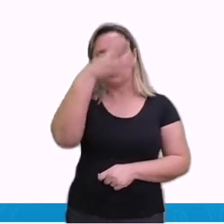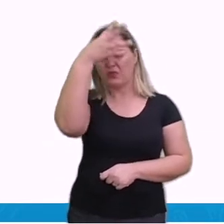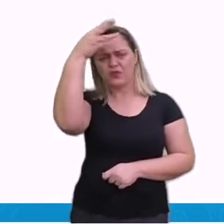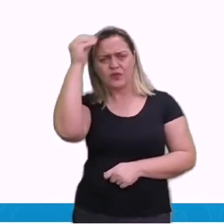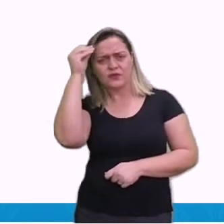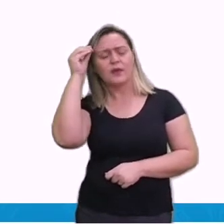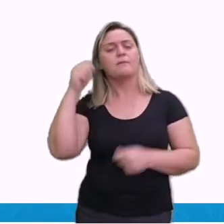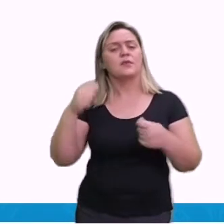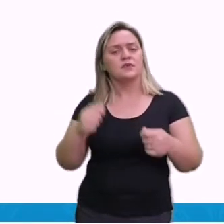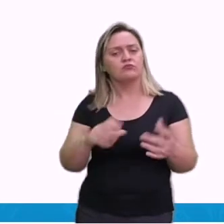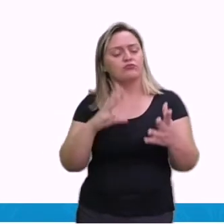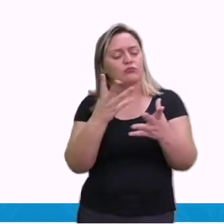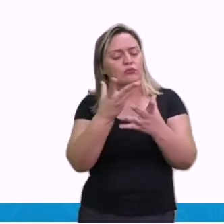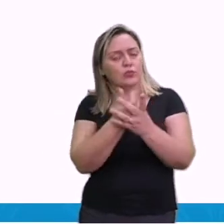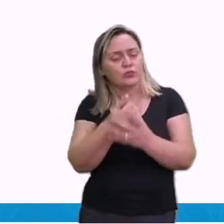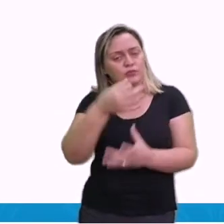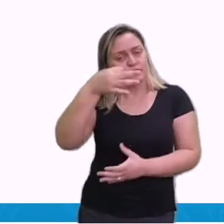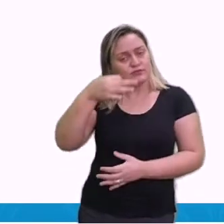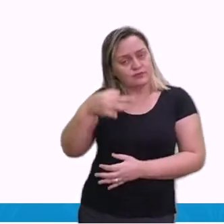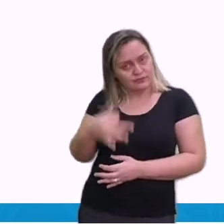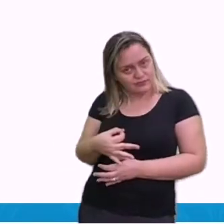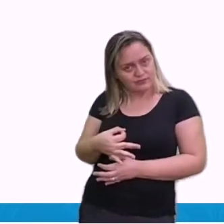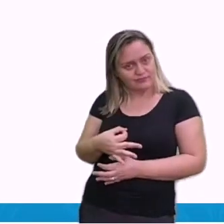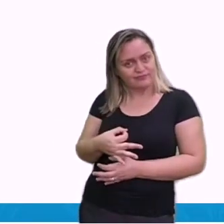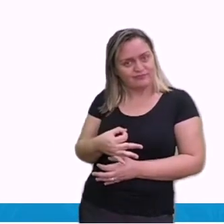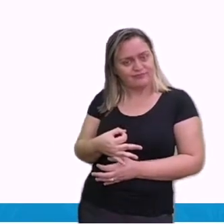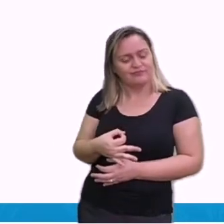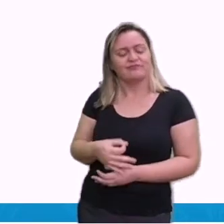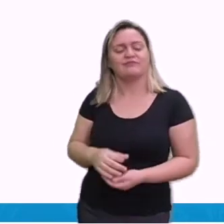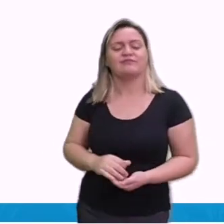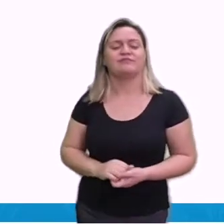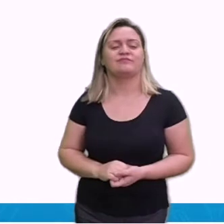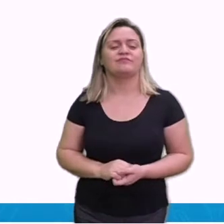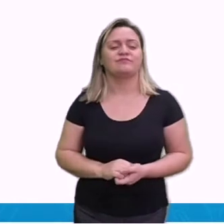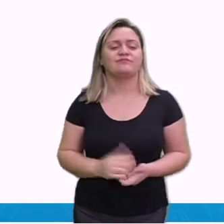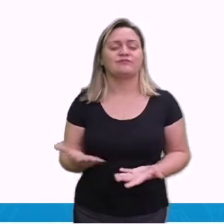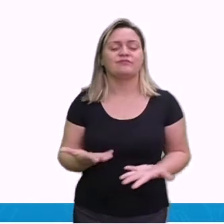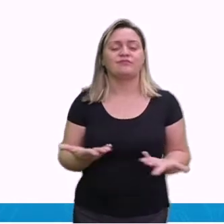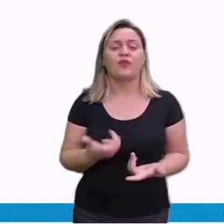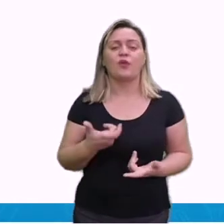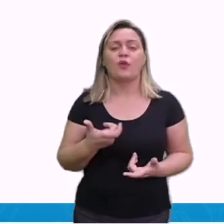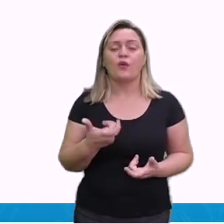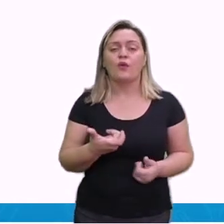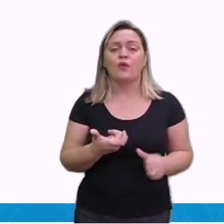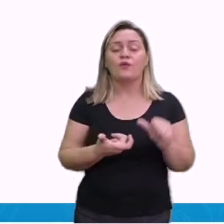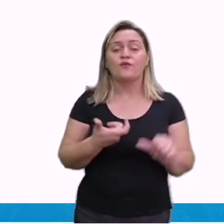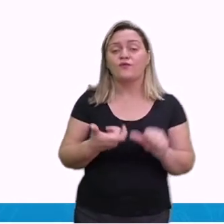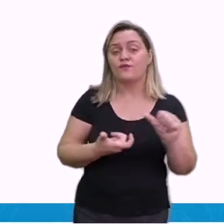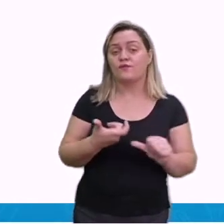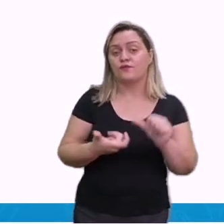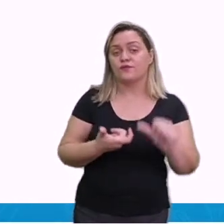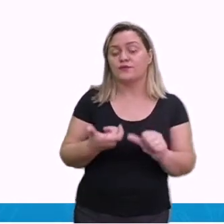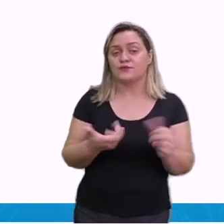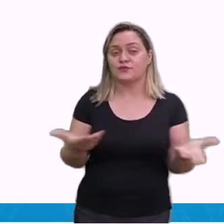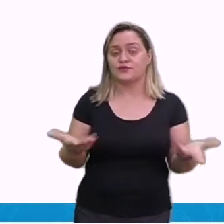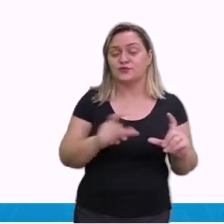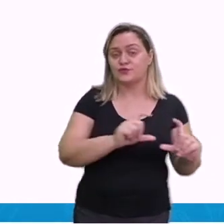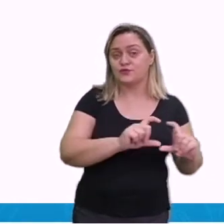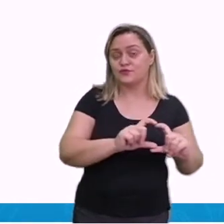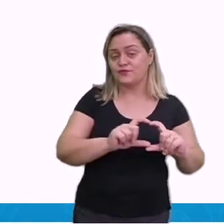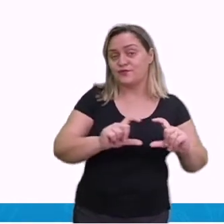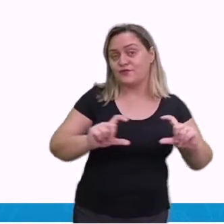coisas. Então, a gente vai praticar um pouquinho para frente. Flexão, então, agora a gente vai fazer de frases, ok?